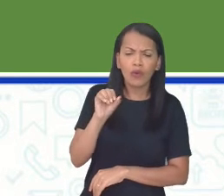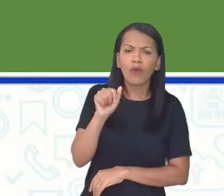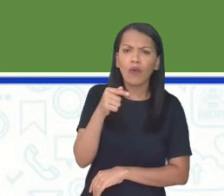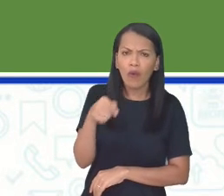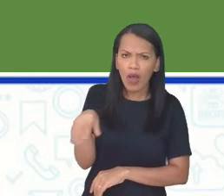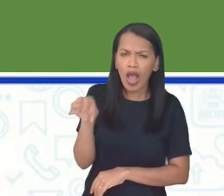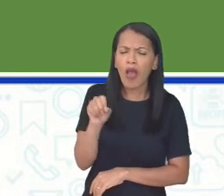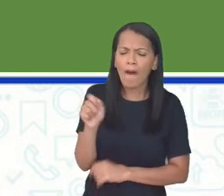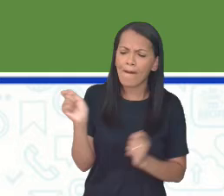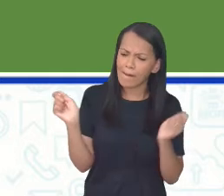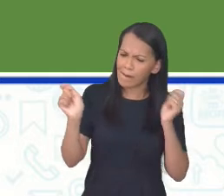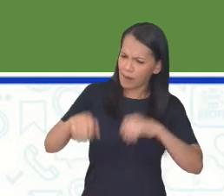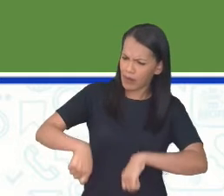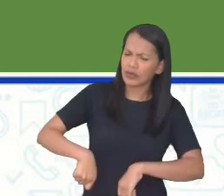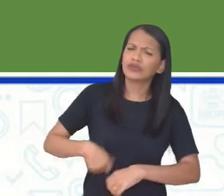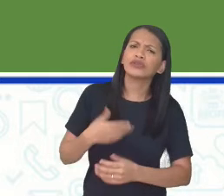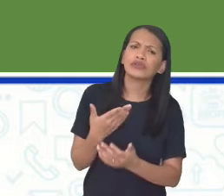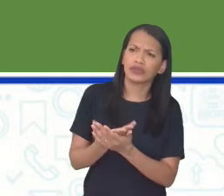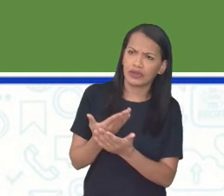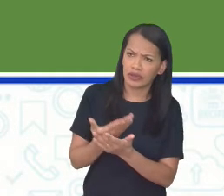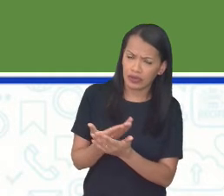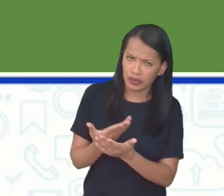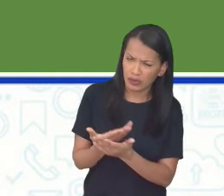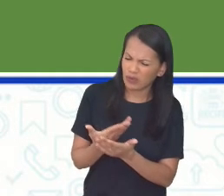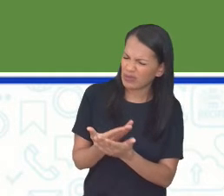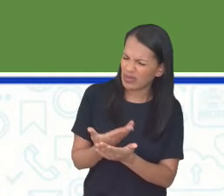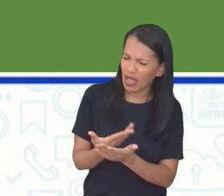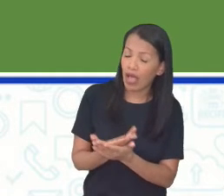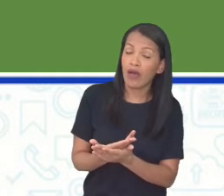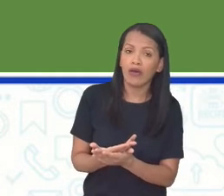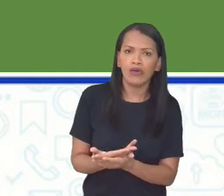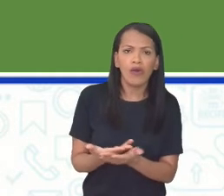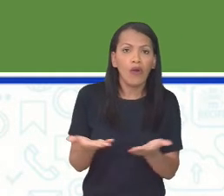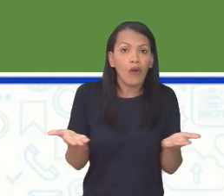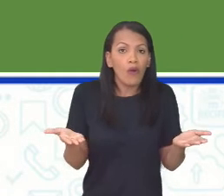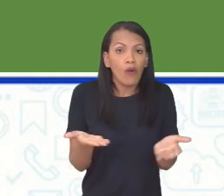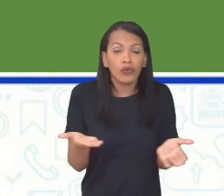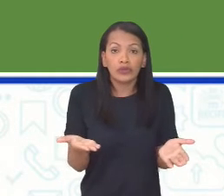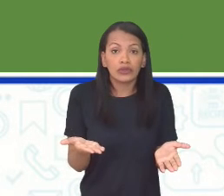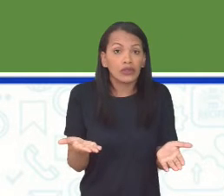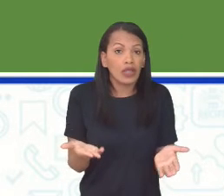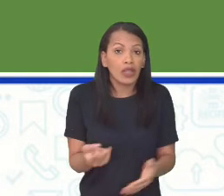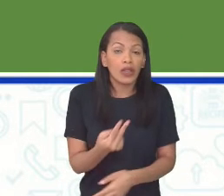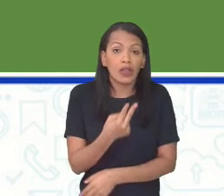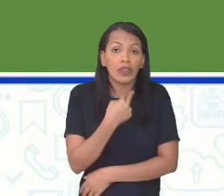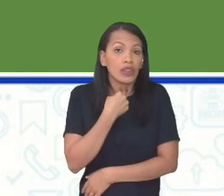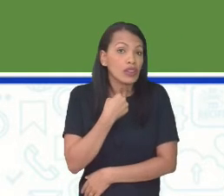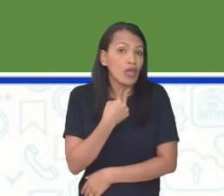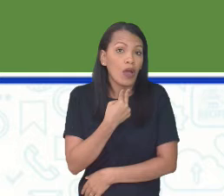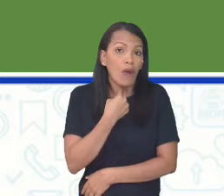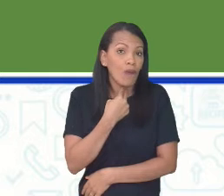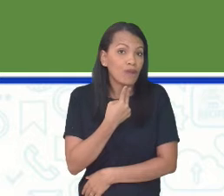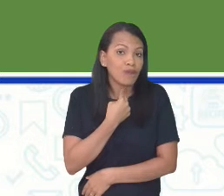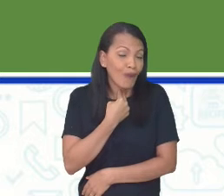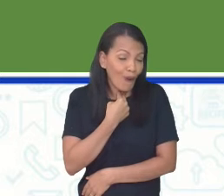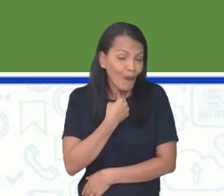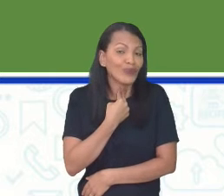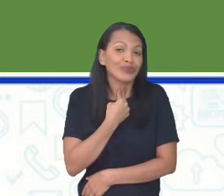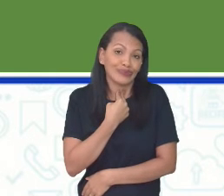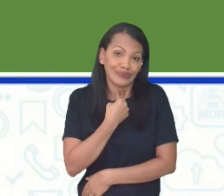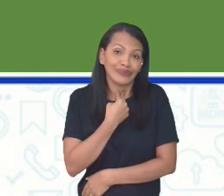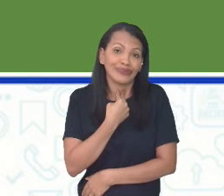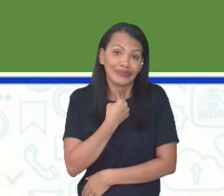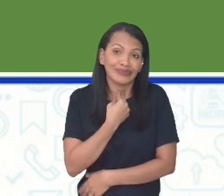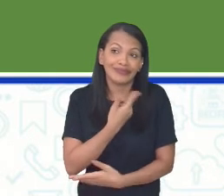No entanto, hoje não pode mais. Vocês percebem que mudou a grafia, também